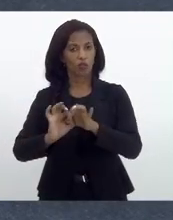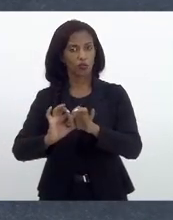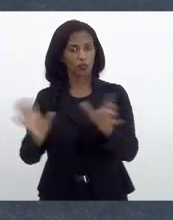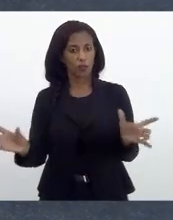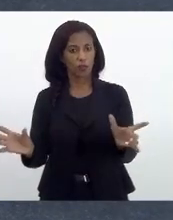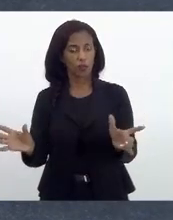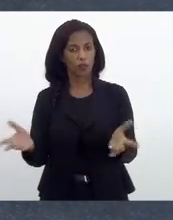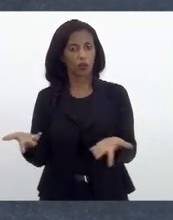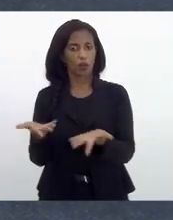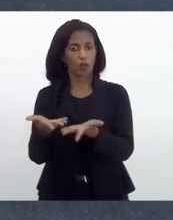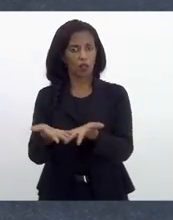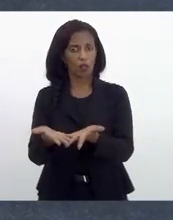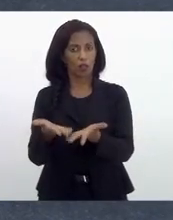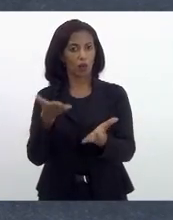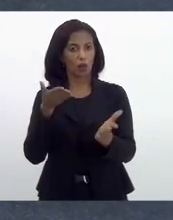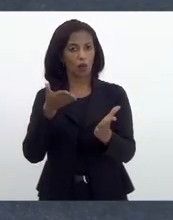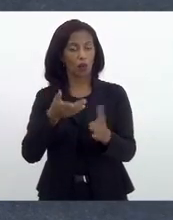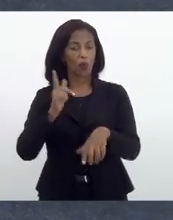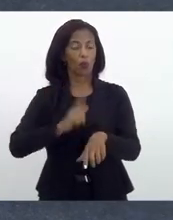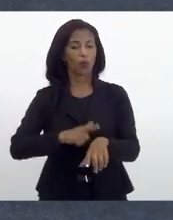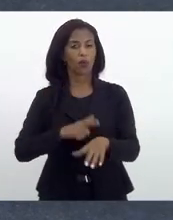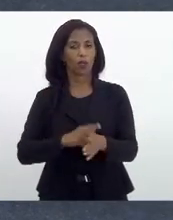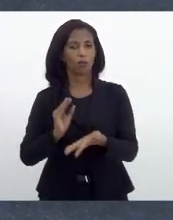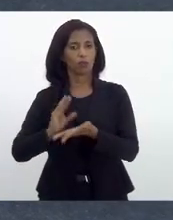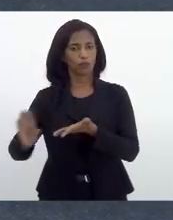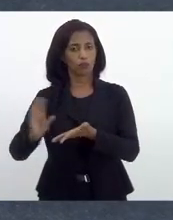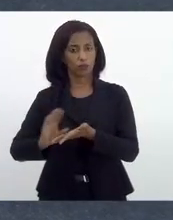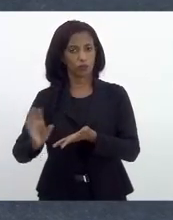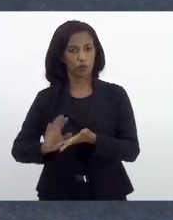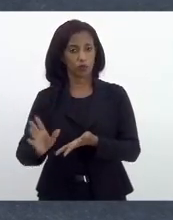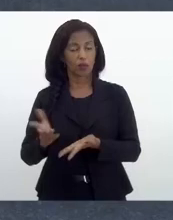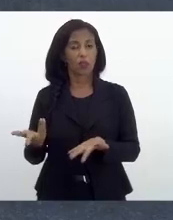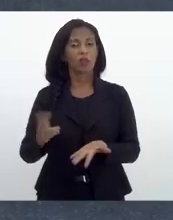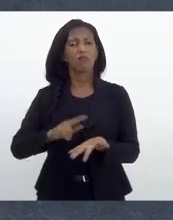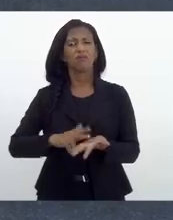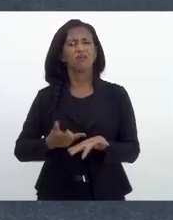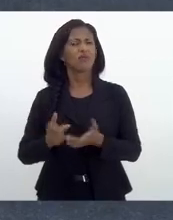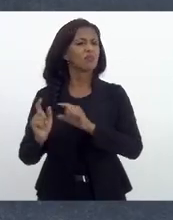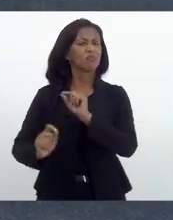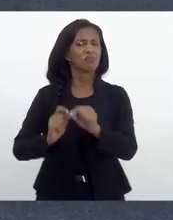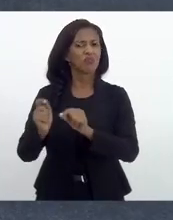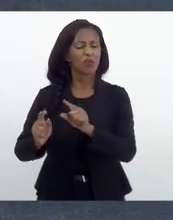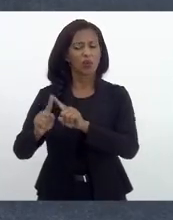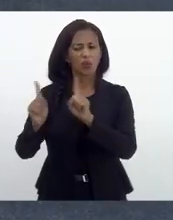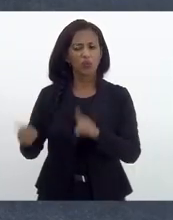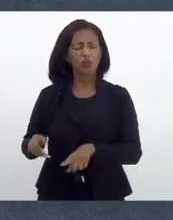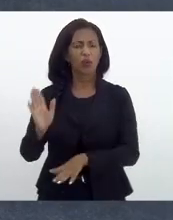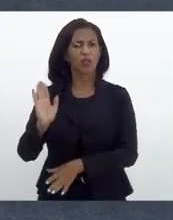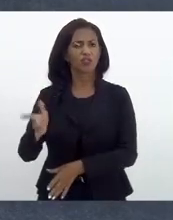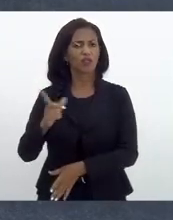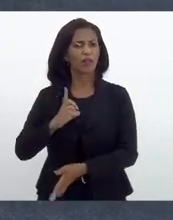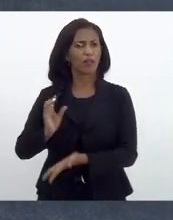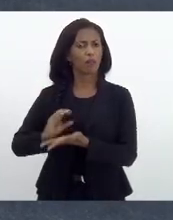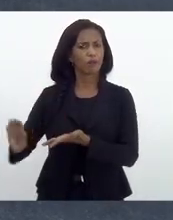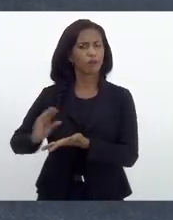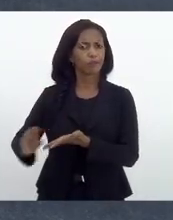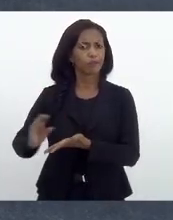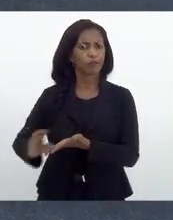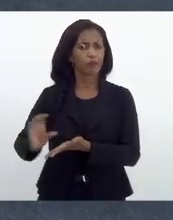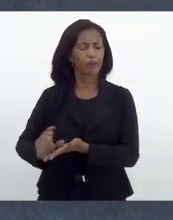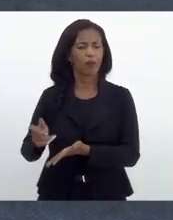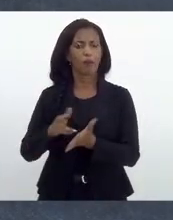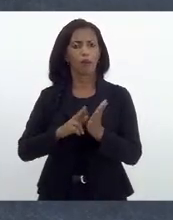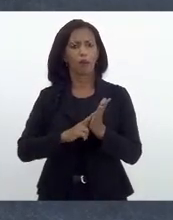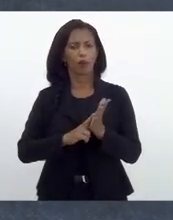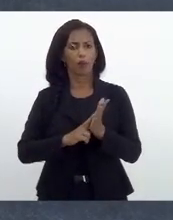gerou o referido tempo de contribuição isso quer dizer que o servidor que já tenha contribuído para